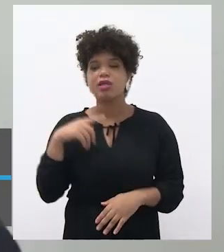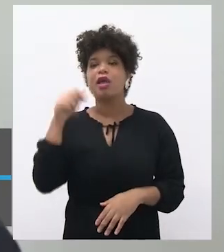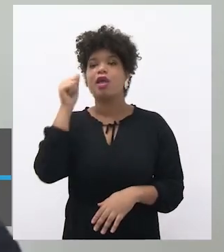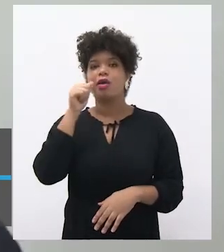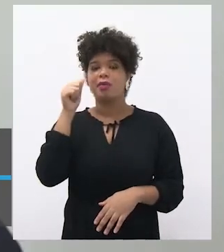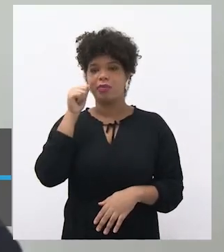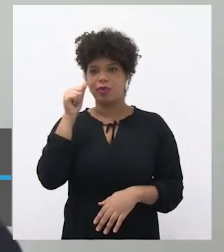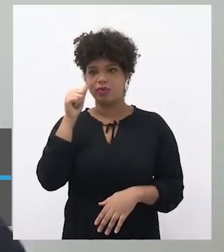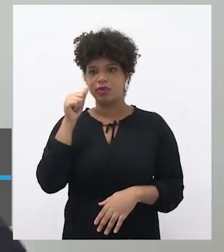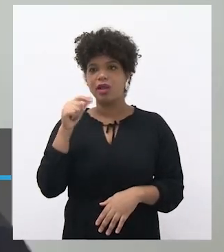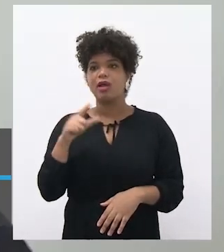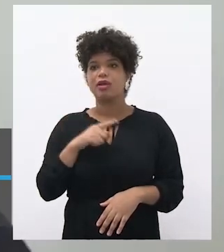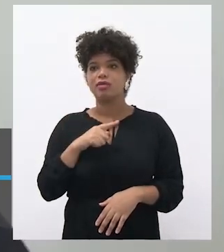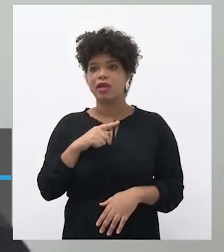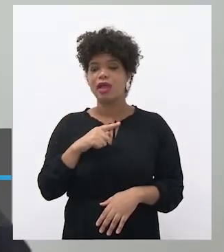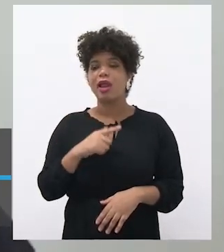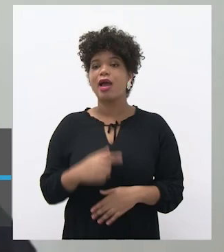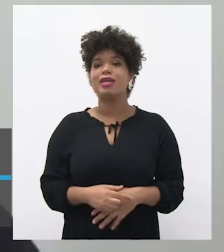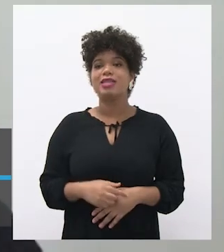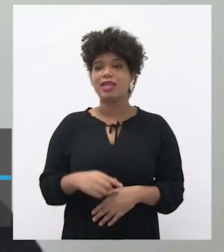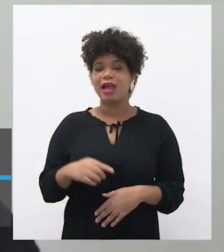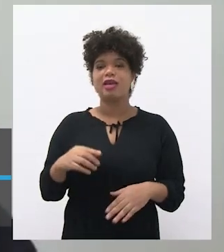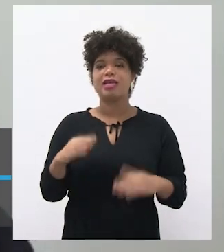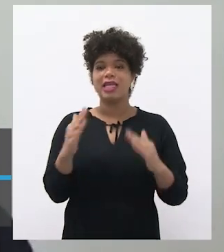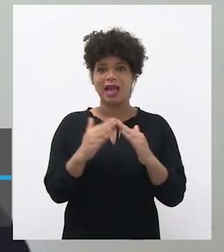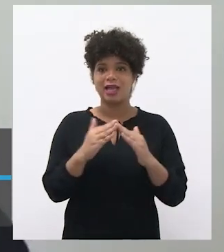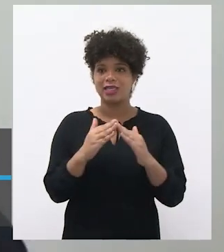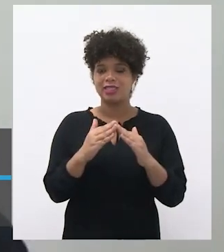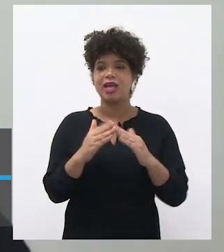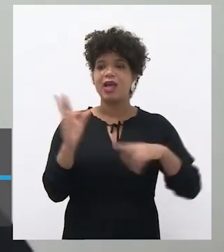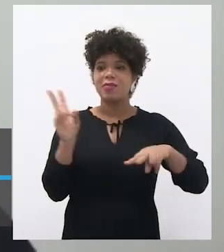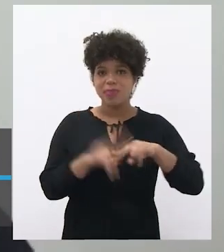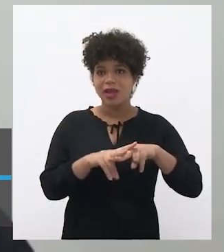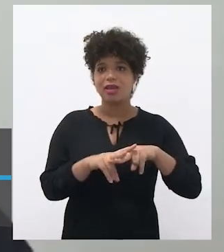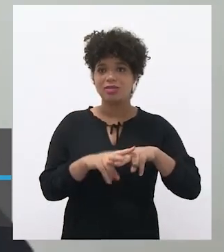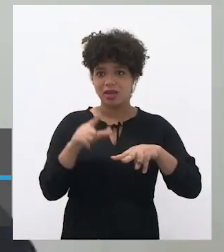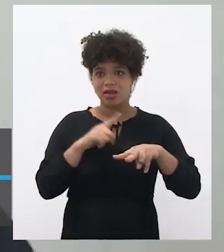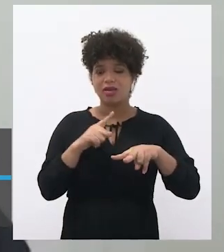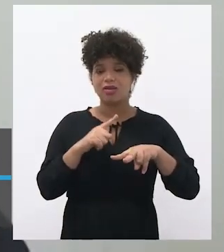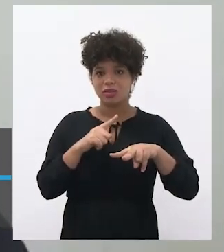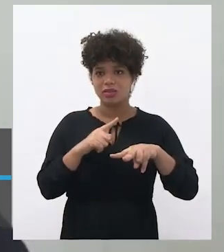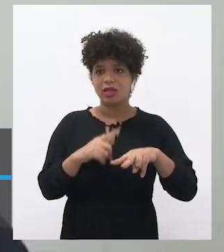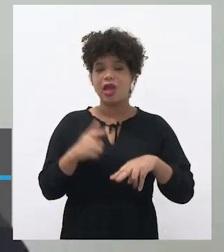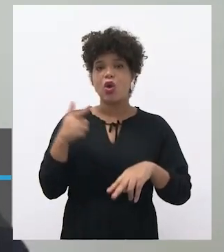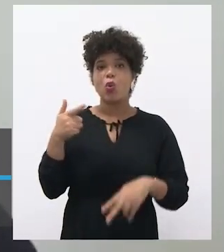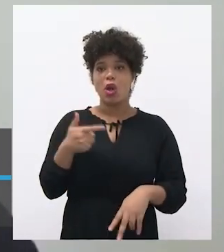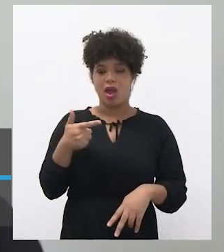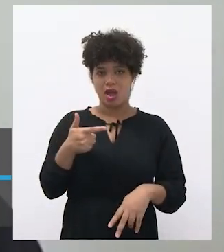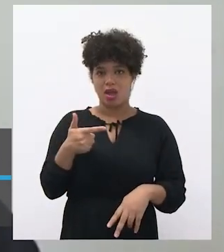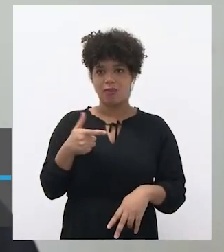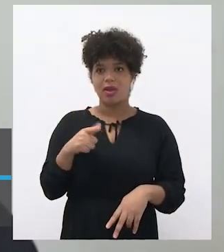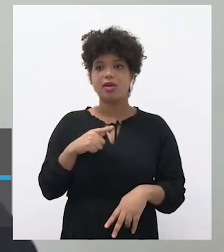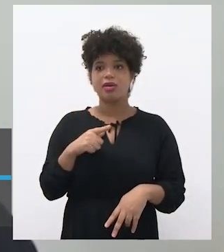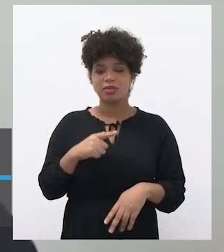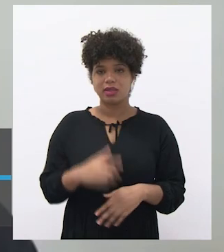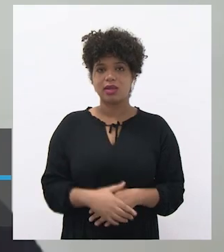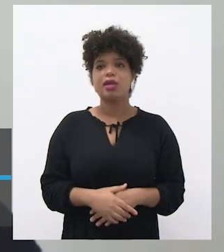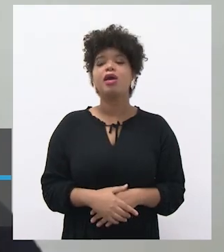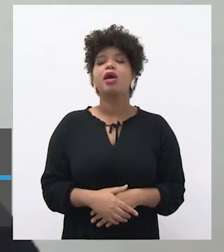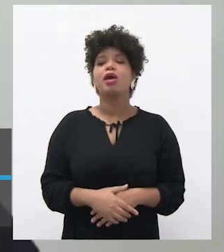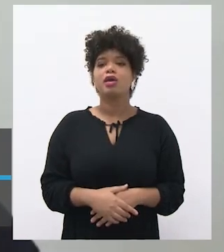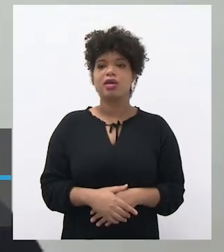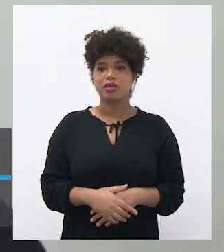pode acabar ocasionando danos emocionais, né? Mas existem alguns tipos de